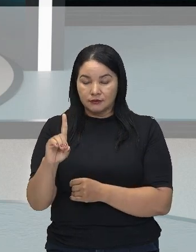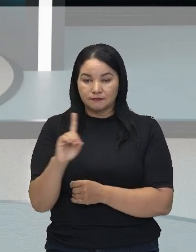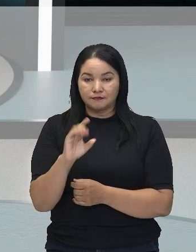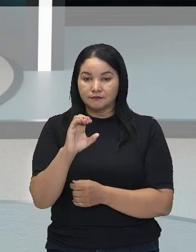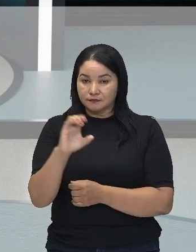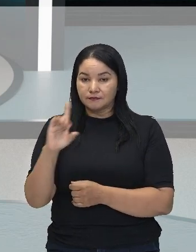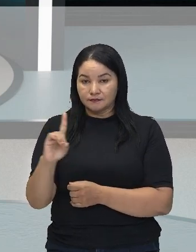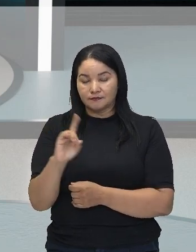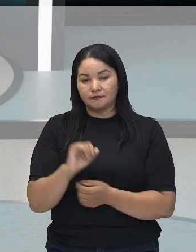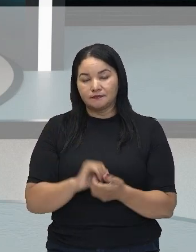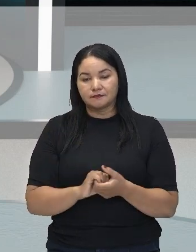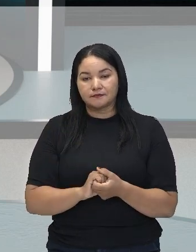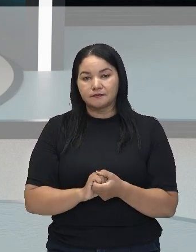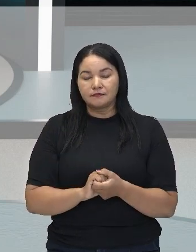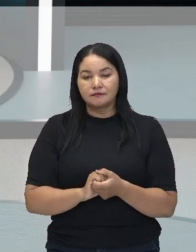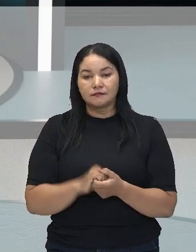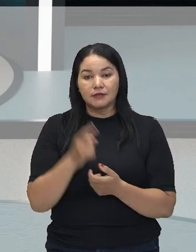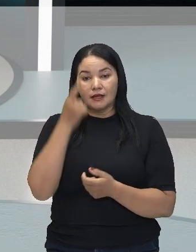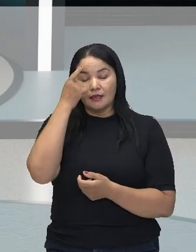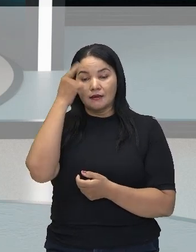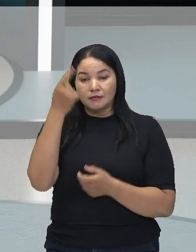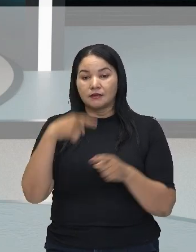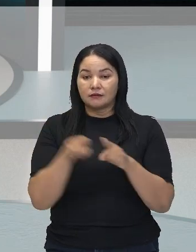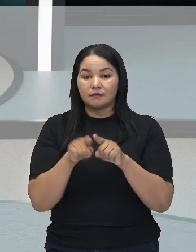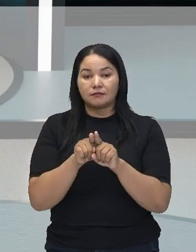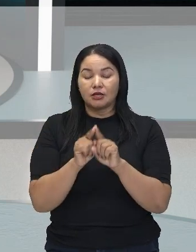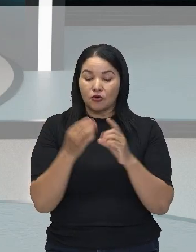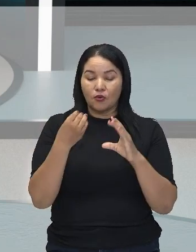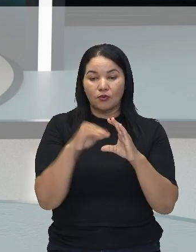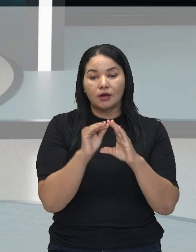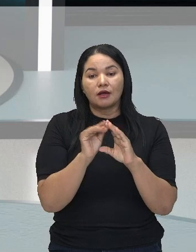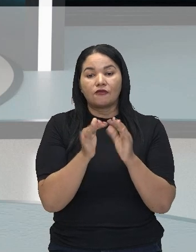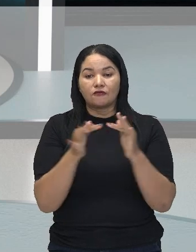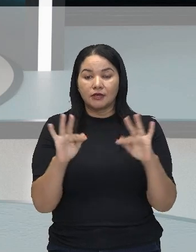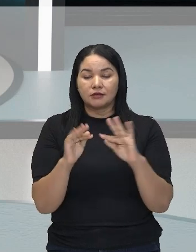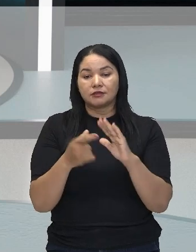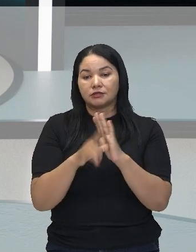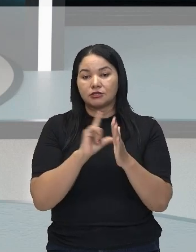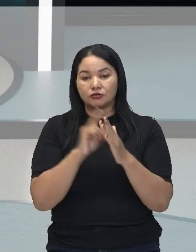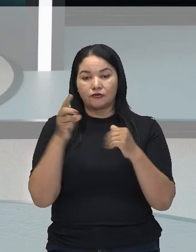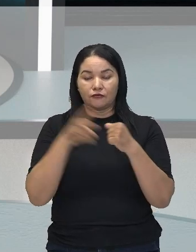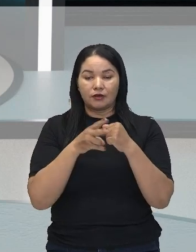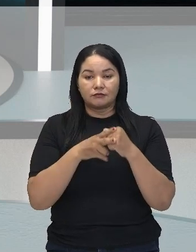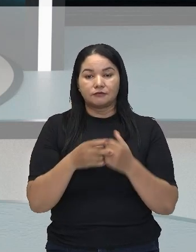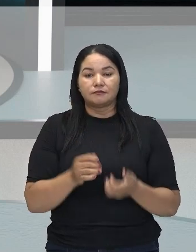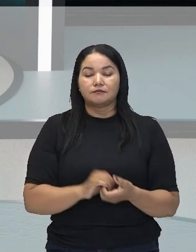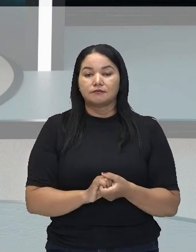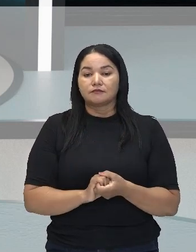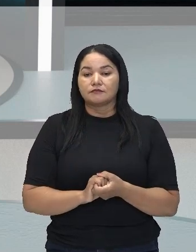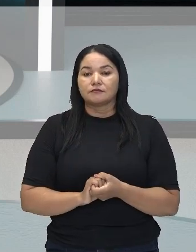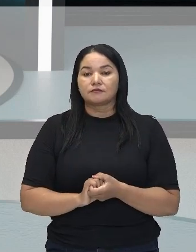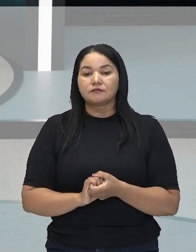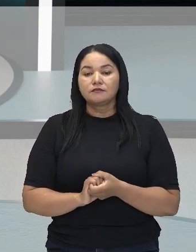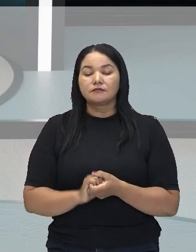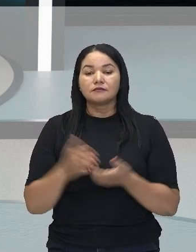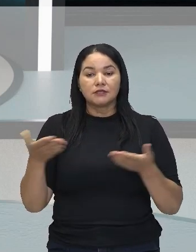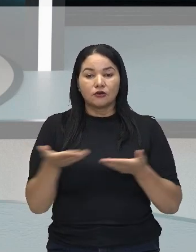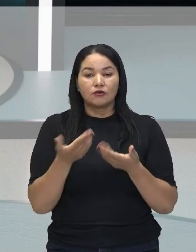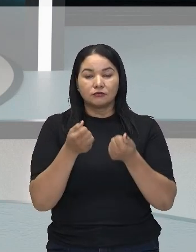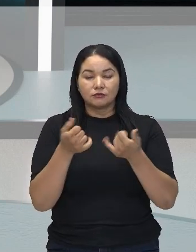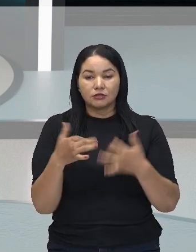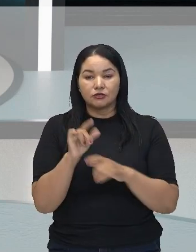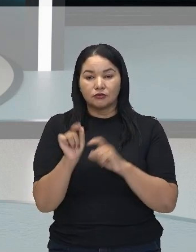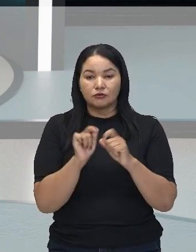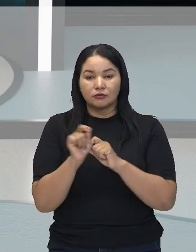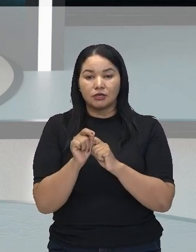certo? Lembrando que a colocação deles sempre antes do verbo, ok? Vamos agora diferenciar, aprender como diferenciar